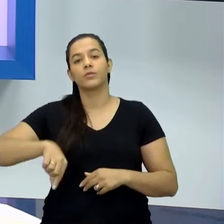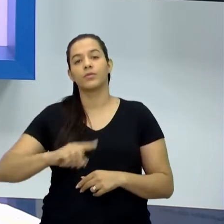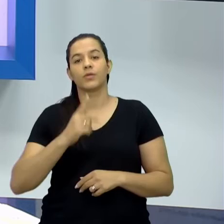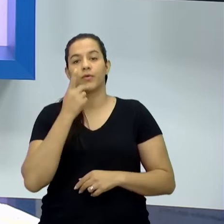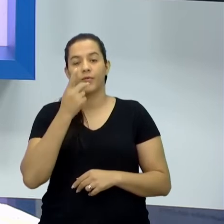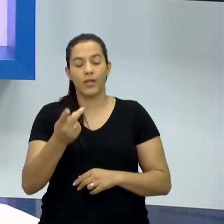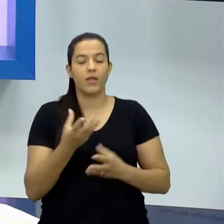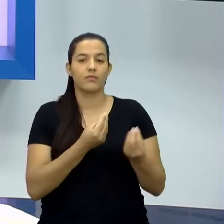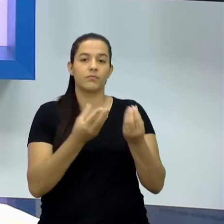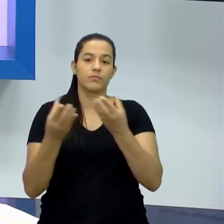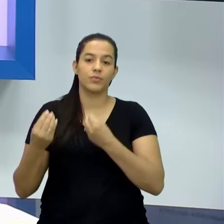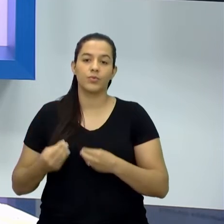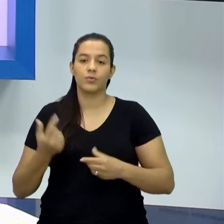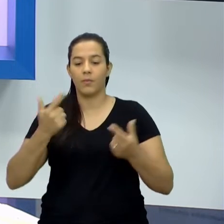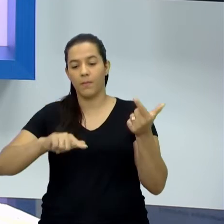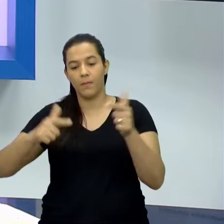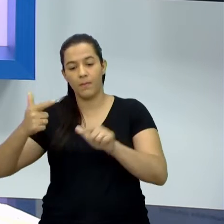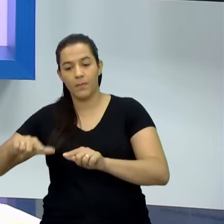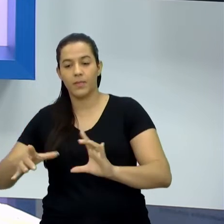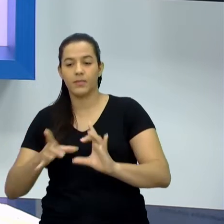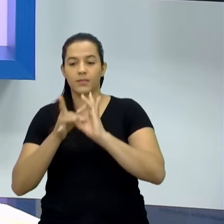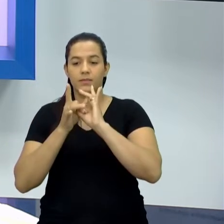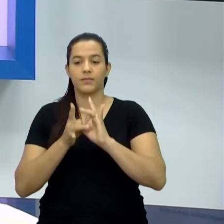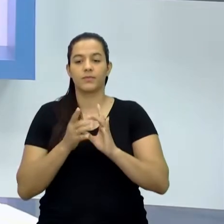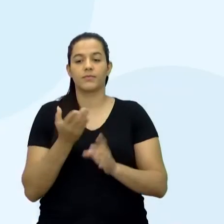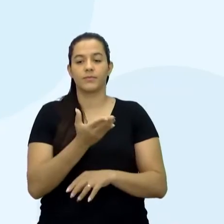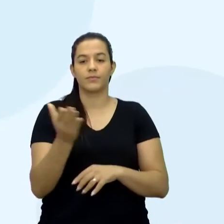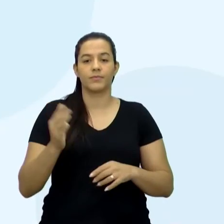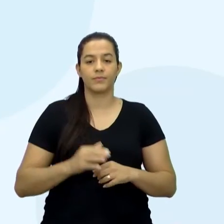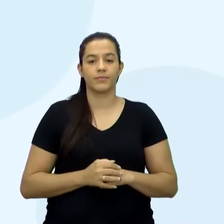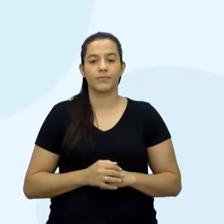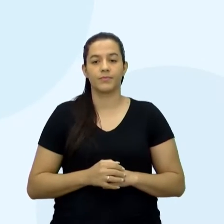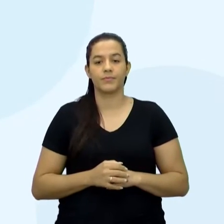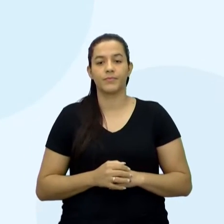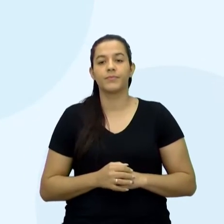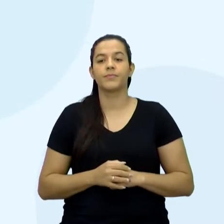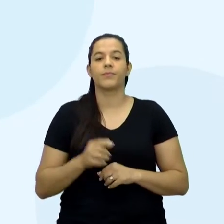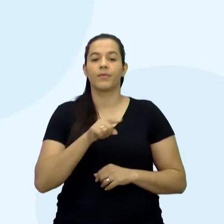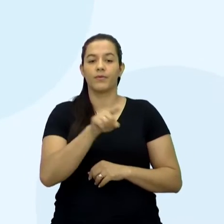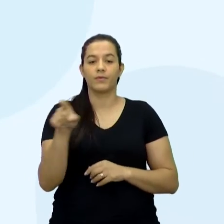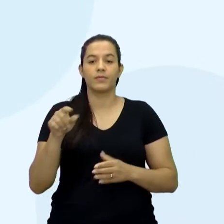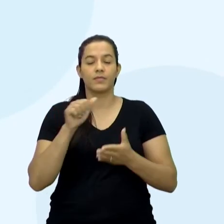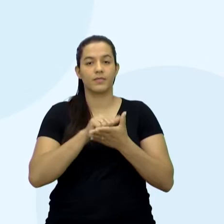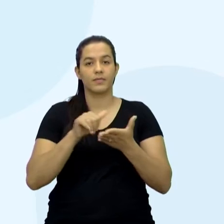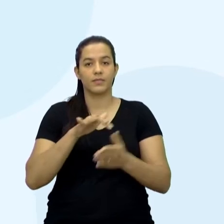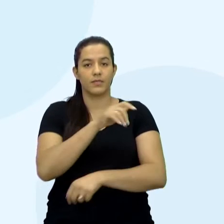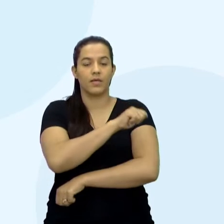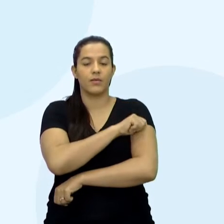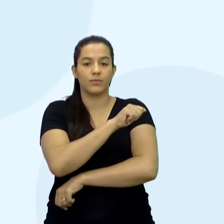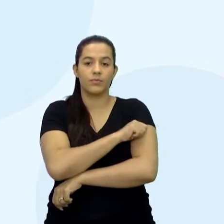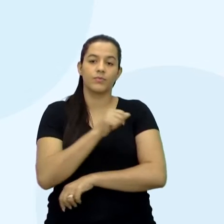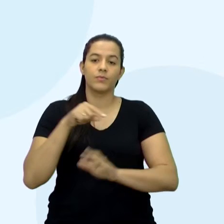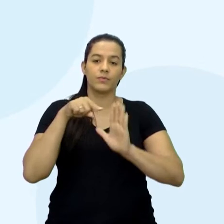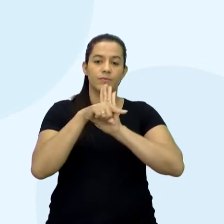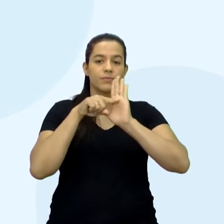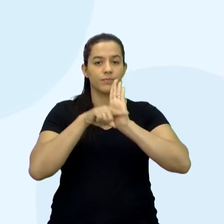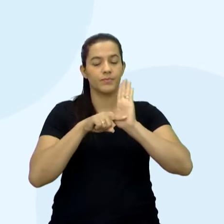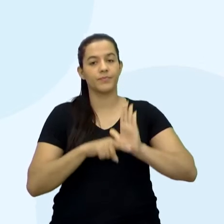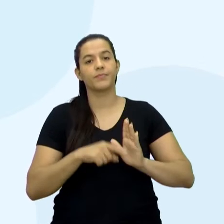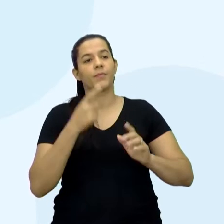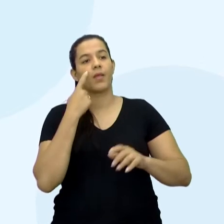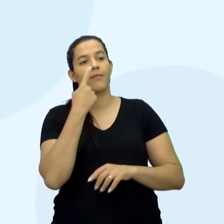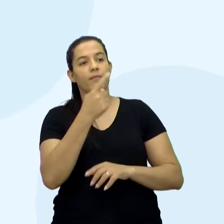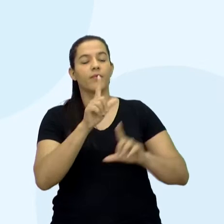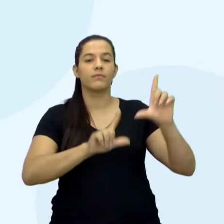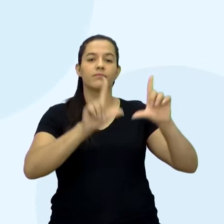bastante também em elencar aí esses pontos com vocês. Para vocês, estudantes, vocês vão realizar um observatório de imprensa, do